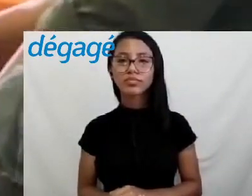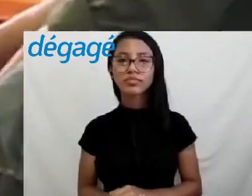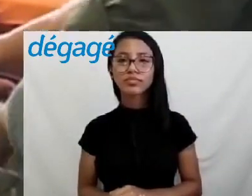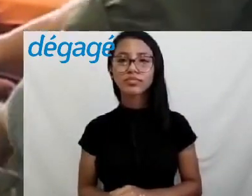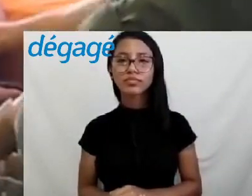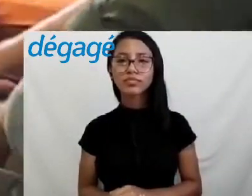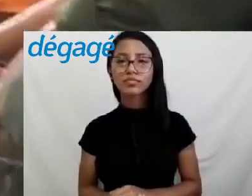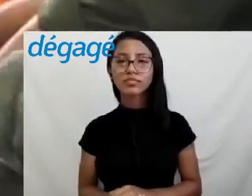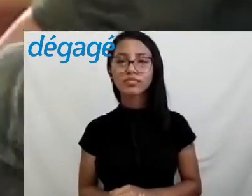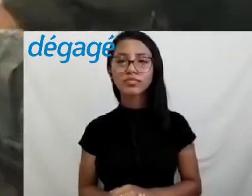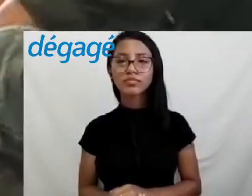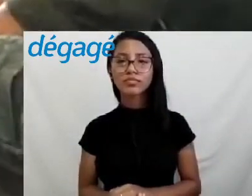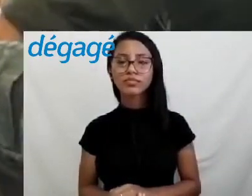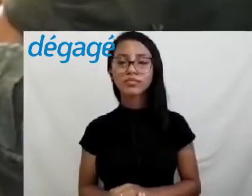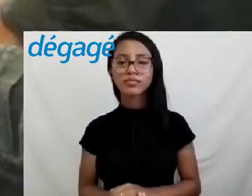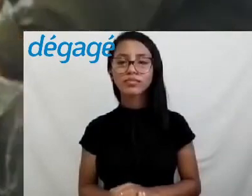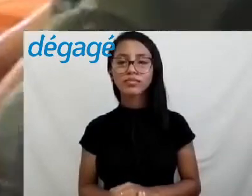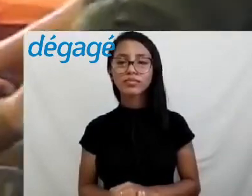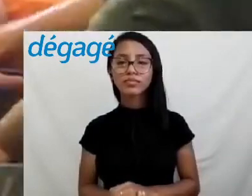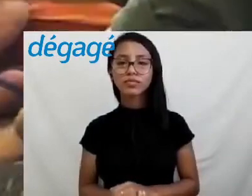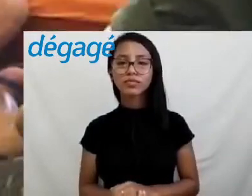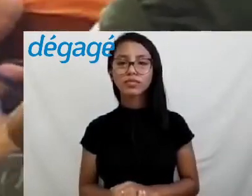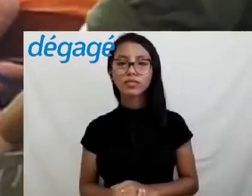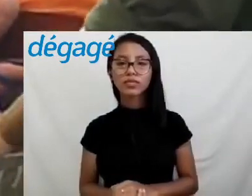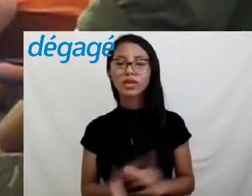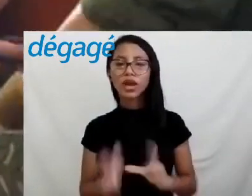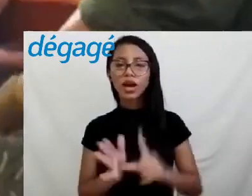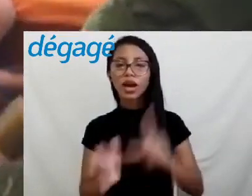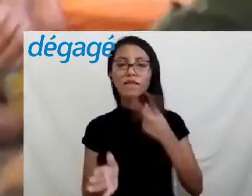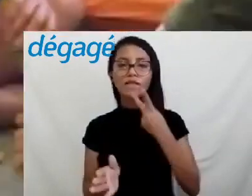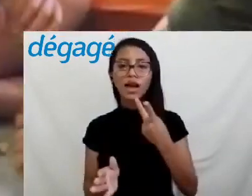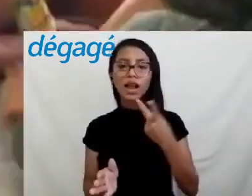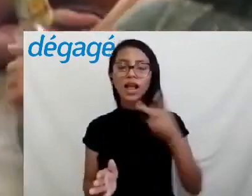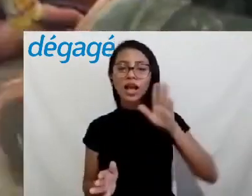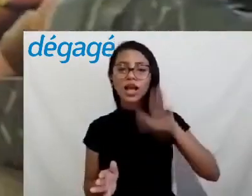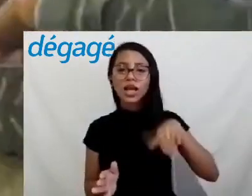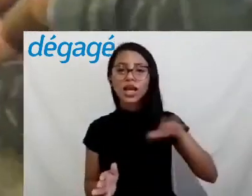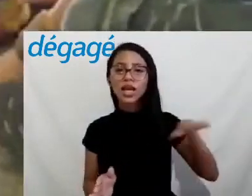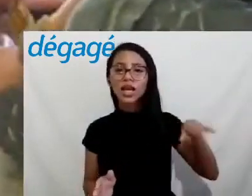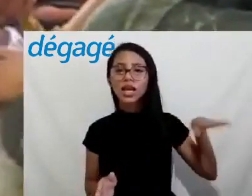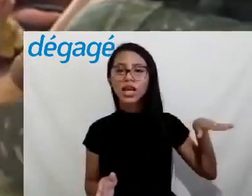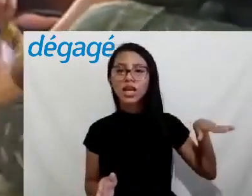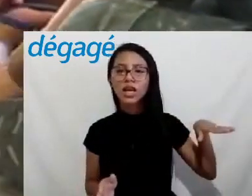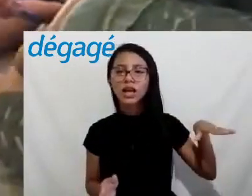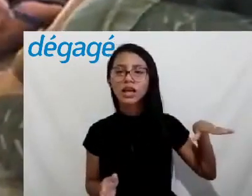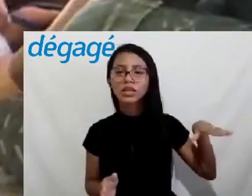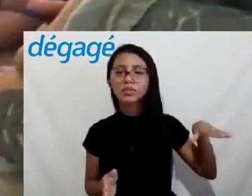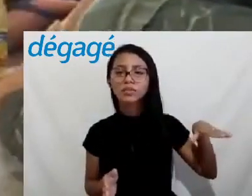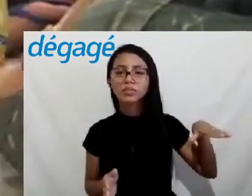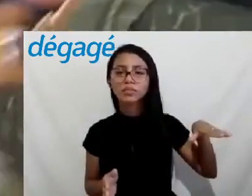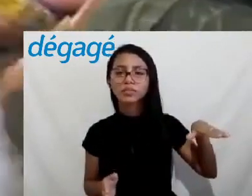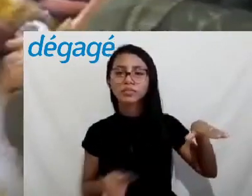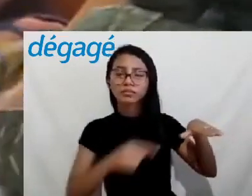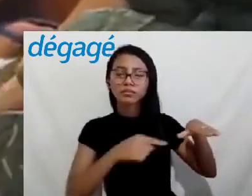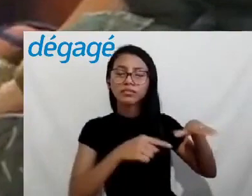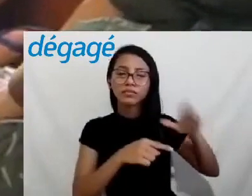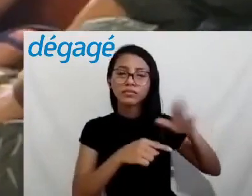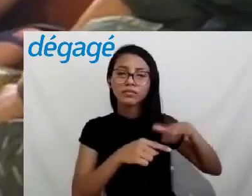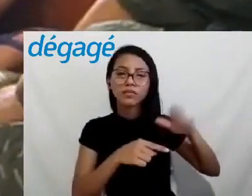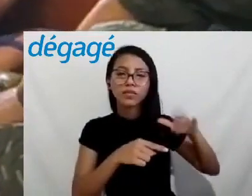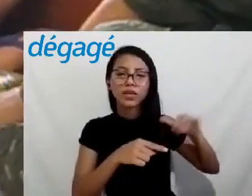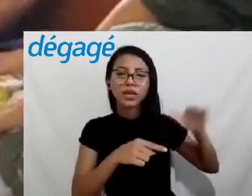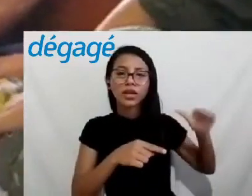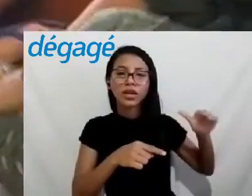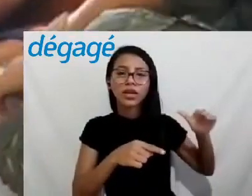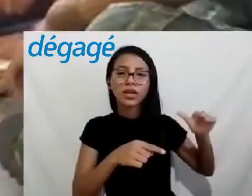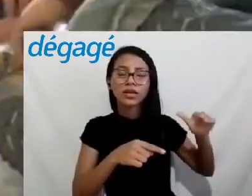o caso da criança que eu falei, que depois de 2 anos ela percutiu o bongô de uma forma que eu jamais pensei que ela fosse percutir. Eu acho